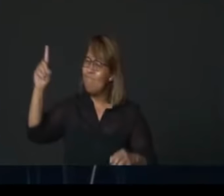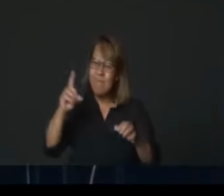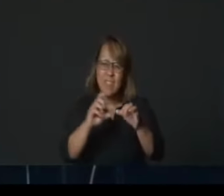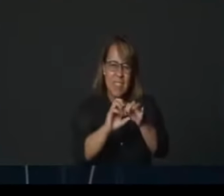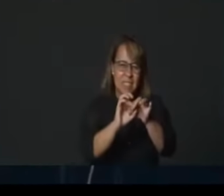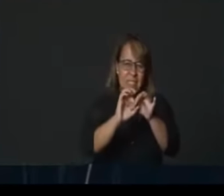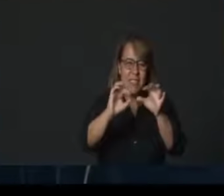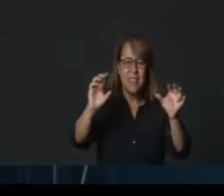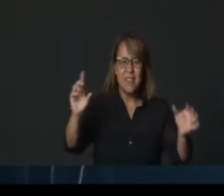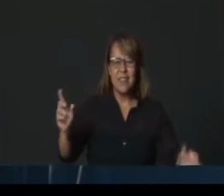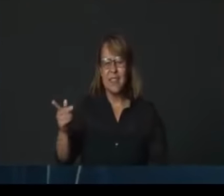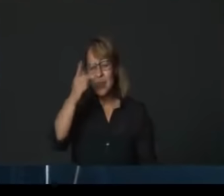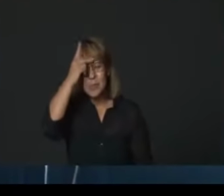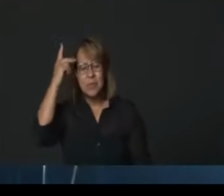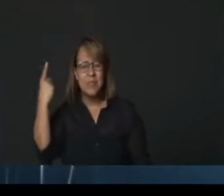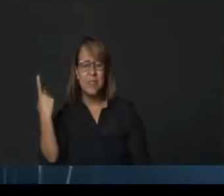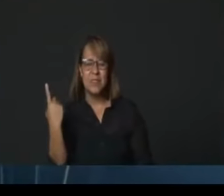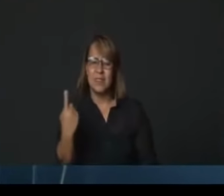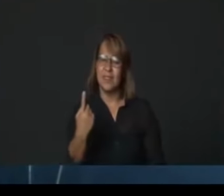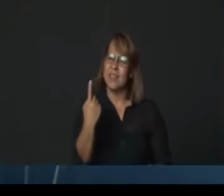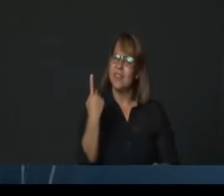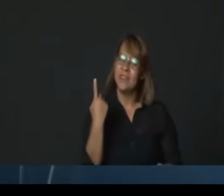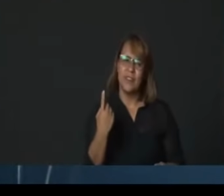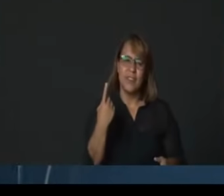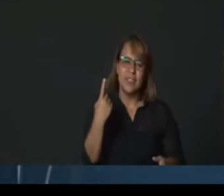ponho um troféu na palma de suas